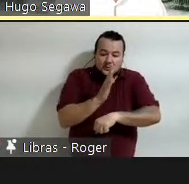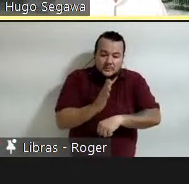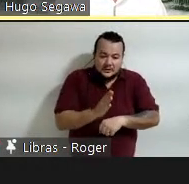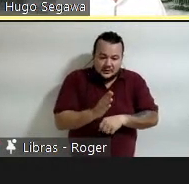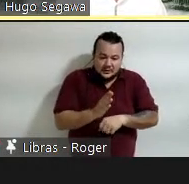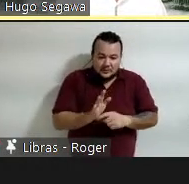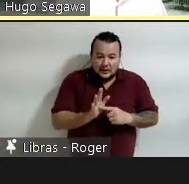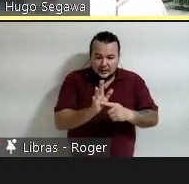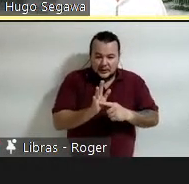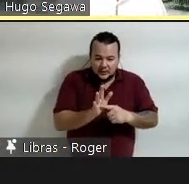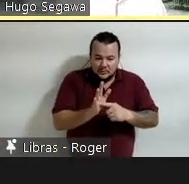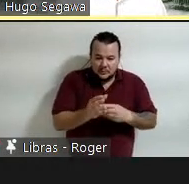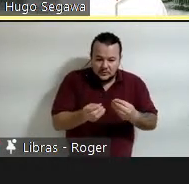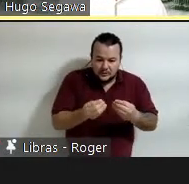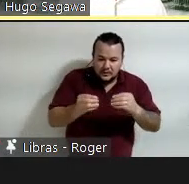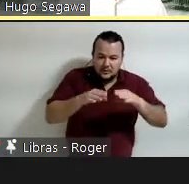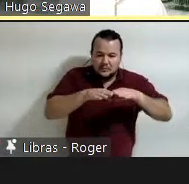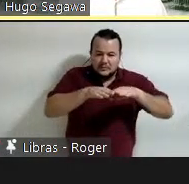né?